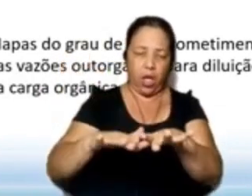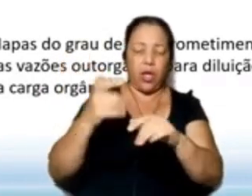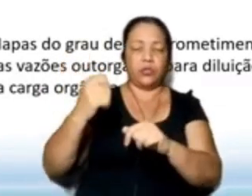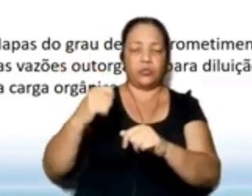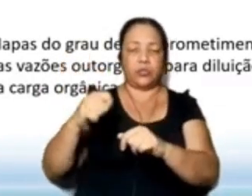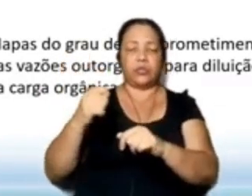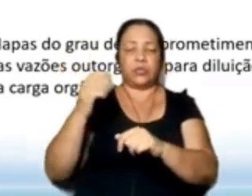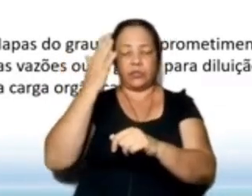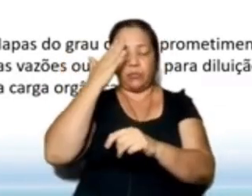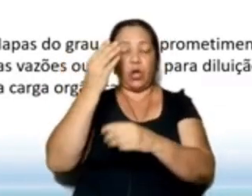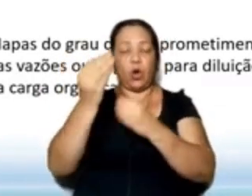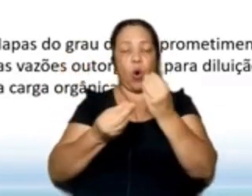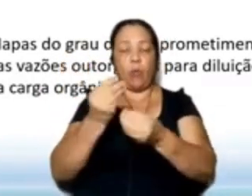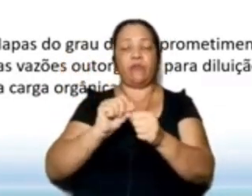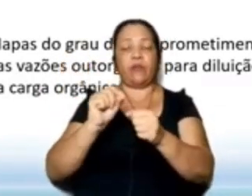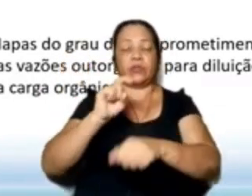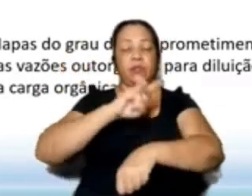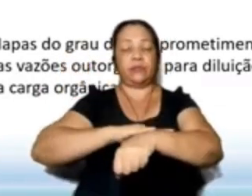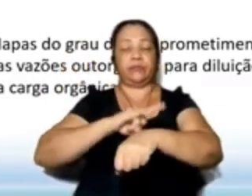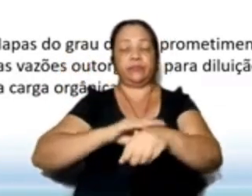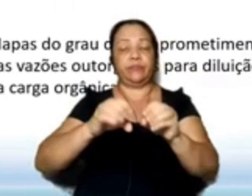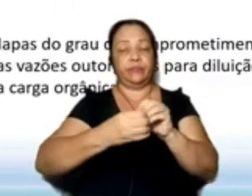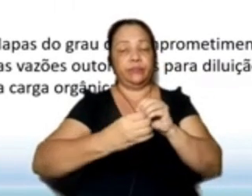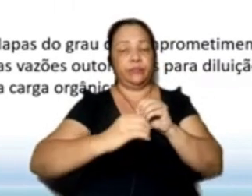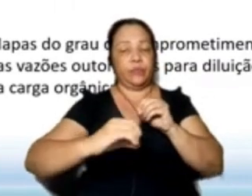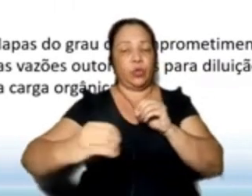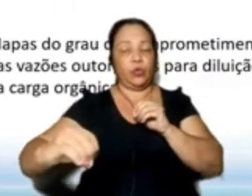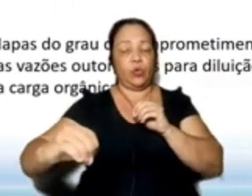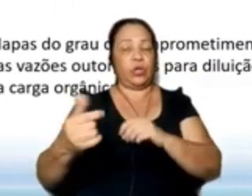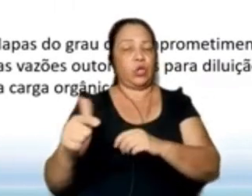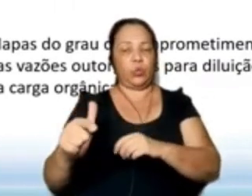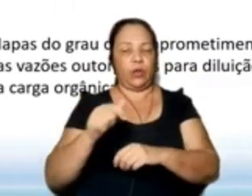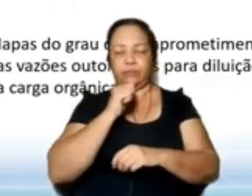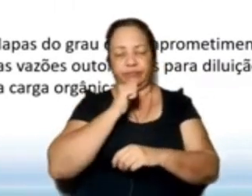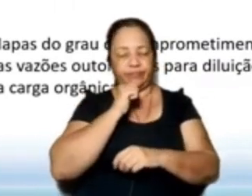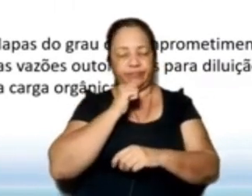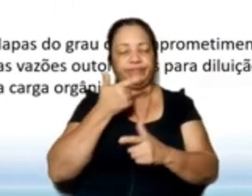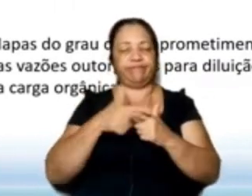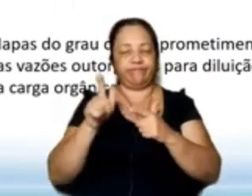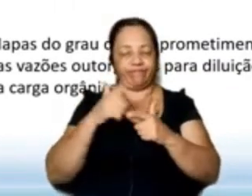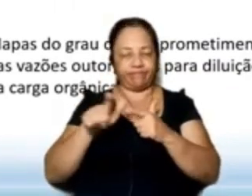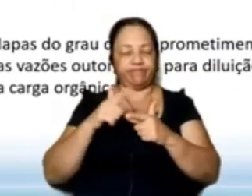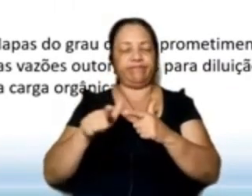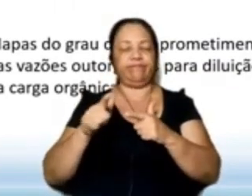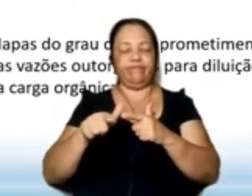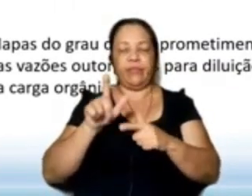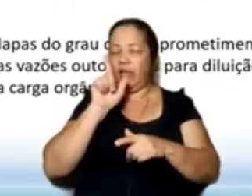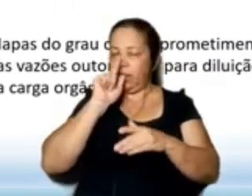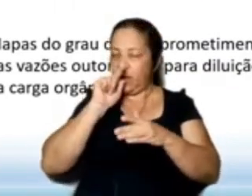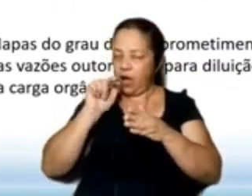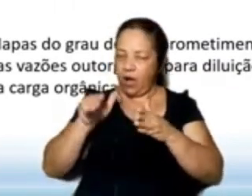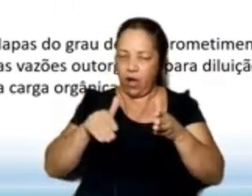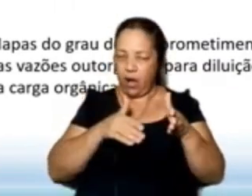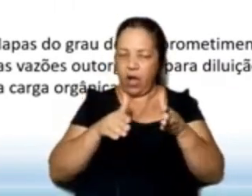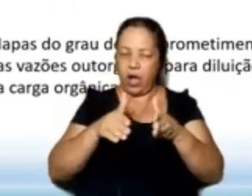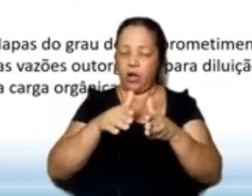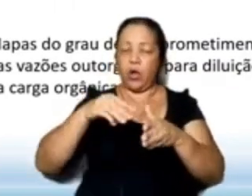destinação de esgoto, né? Isso ainda é um problema sério e a gente tem as bacias bem complicadas como o